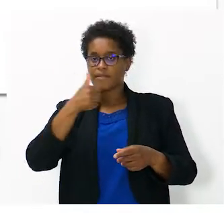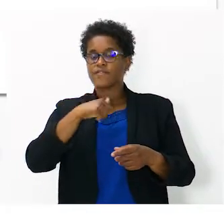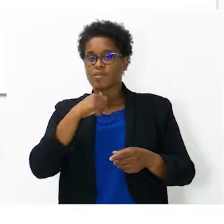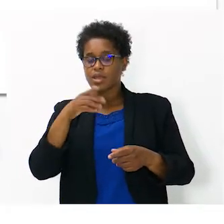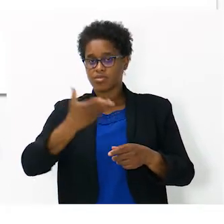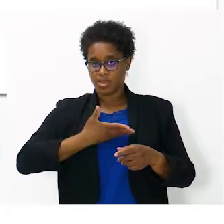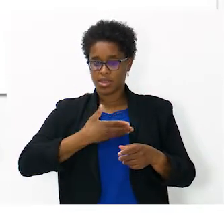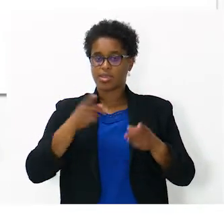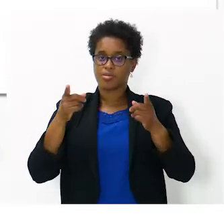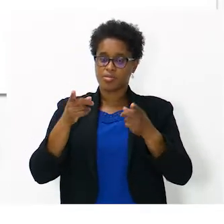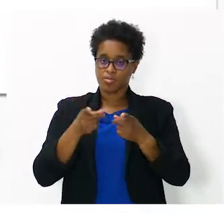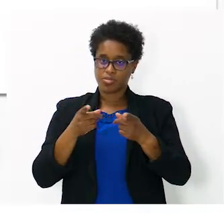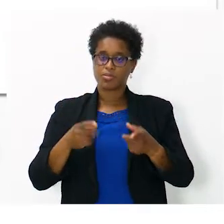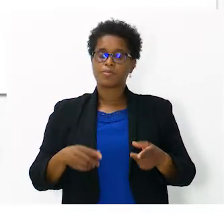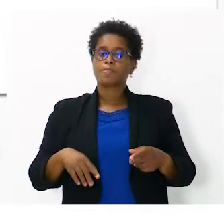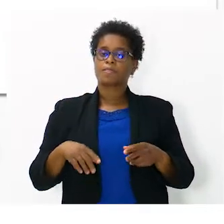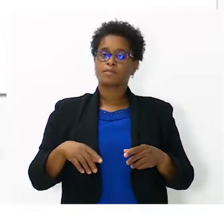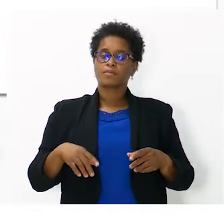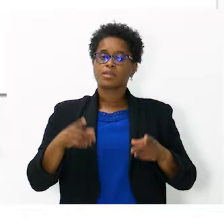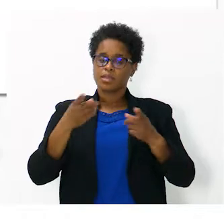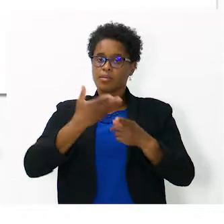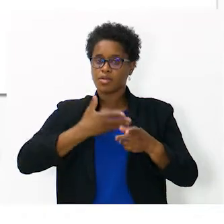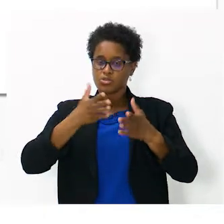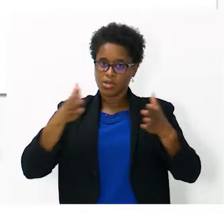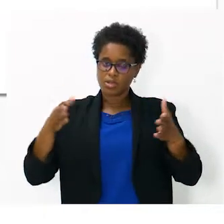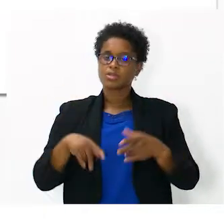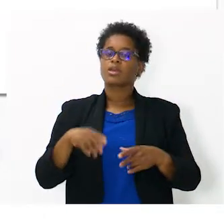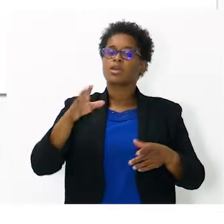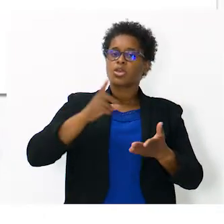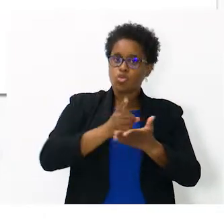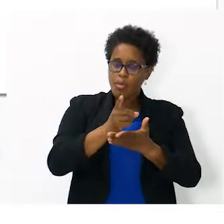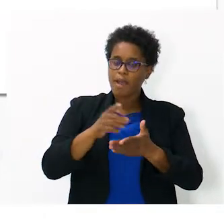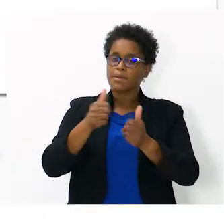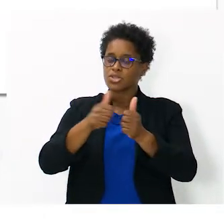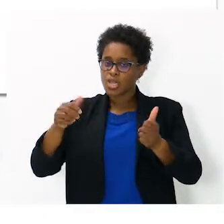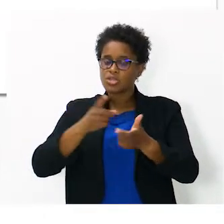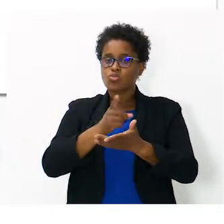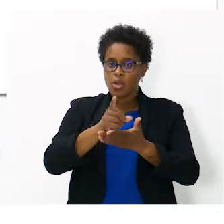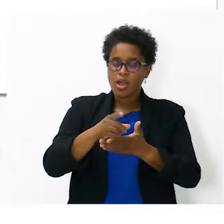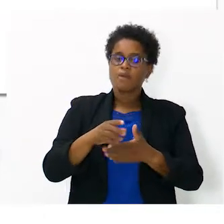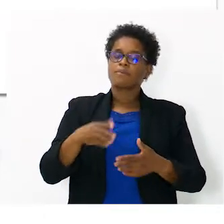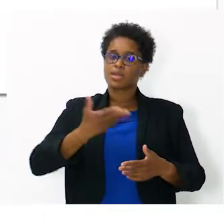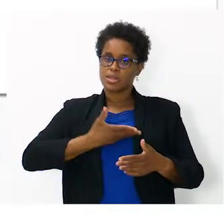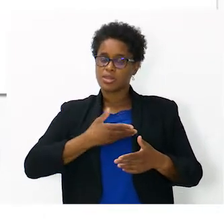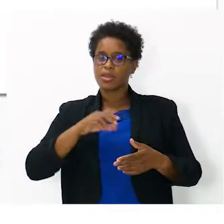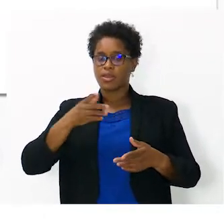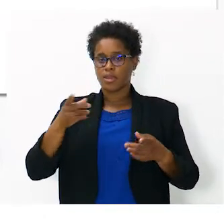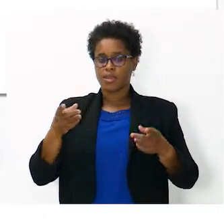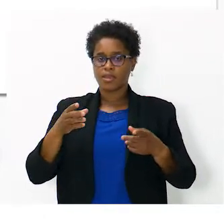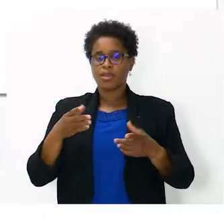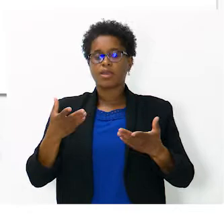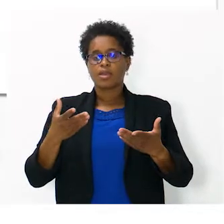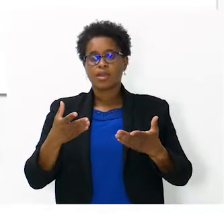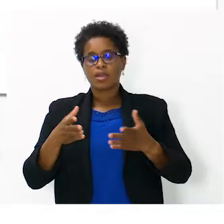Distância no mapa representamos por D minúsculo, de cor verde. E escala representamos por letra